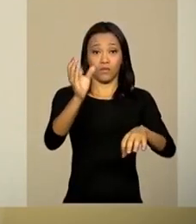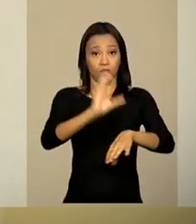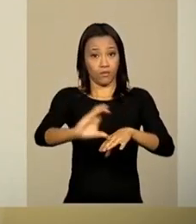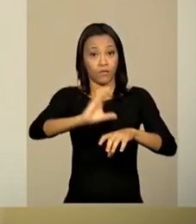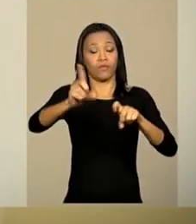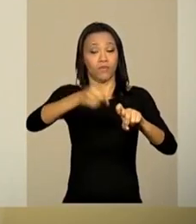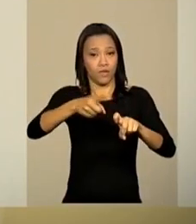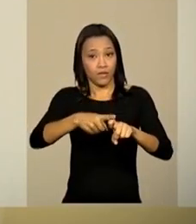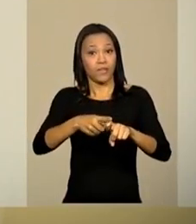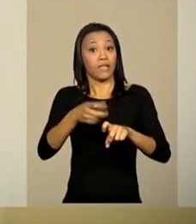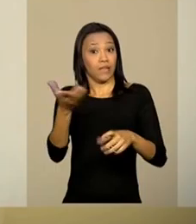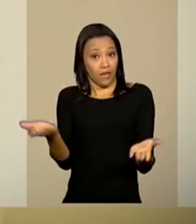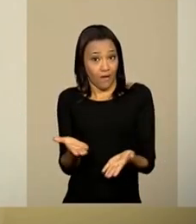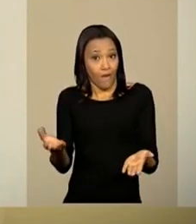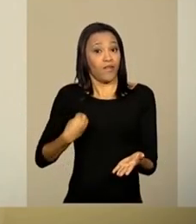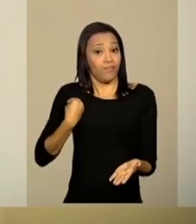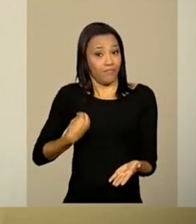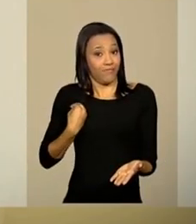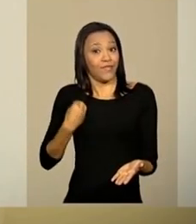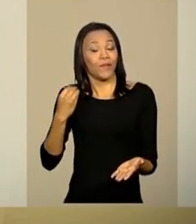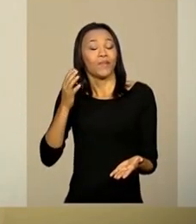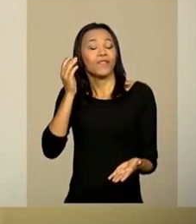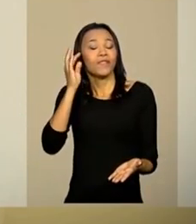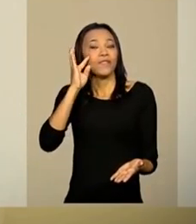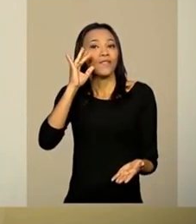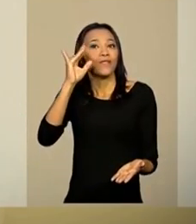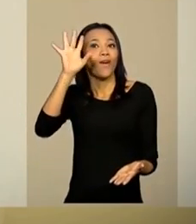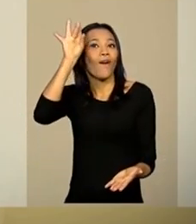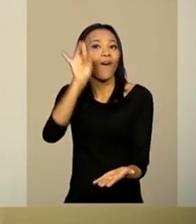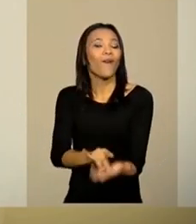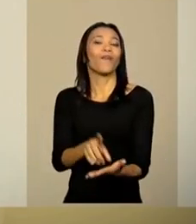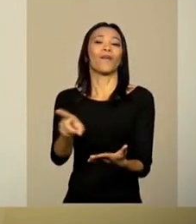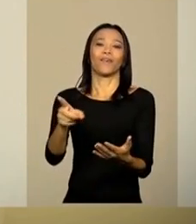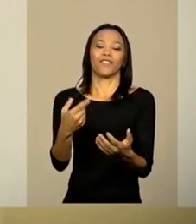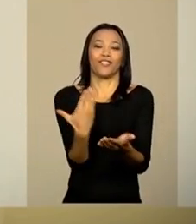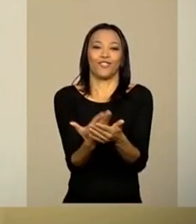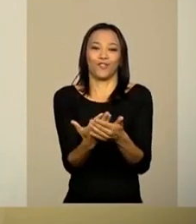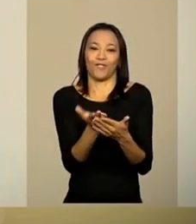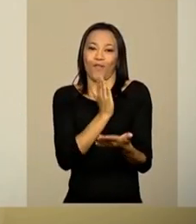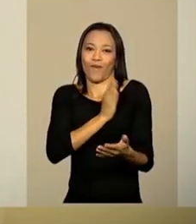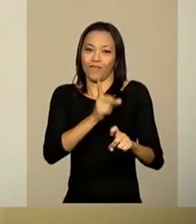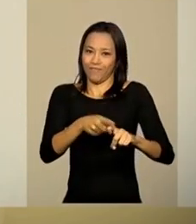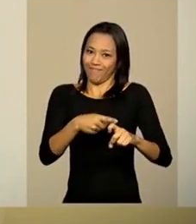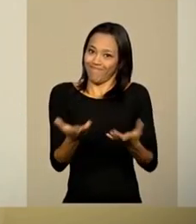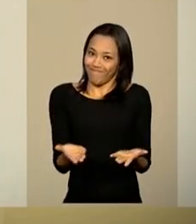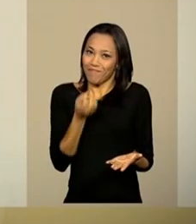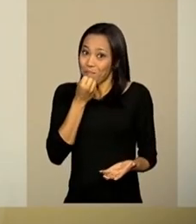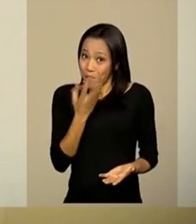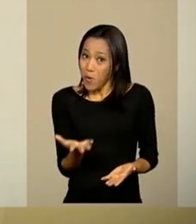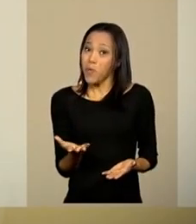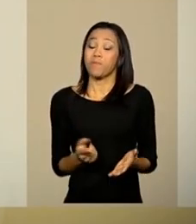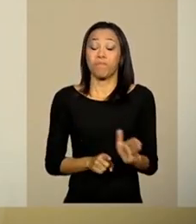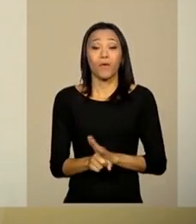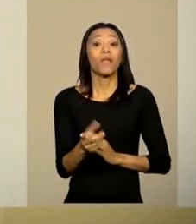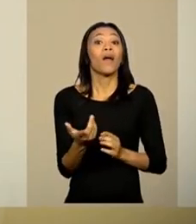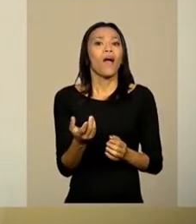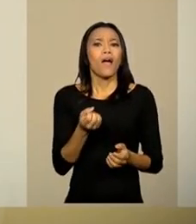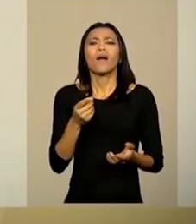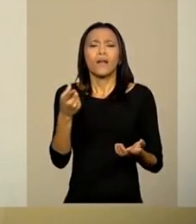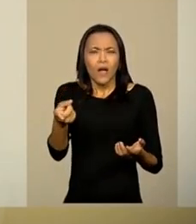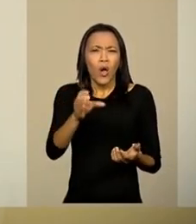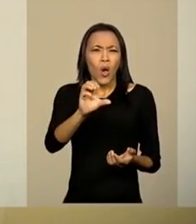medicina e está no caminho de realizar o sonho de ser cardiologista. Muito bom, presidente. Agora conta pra gente, a